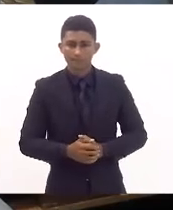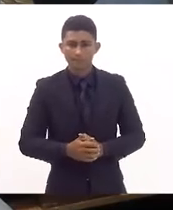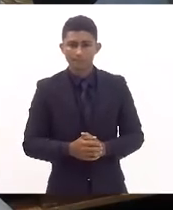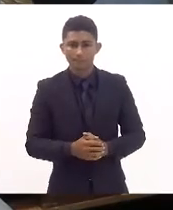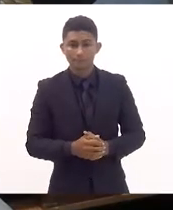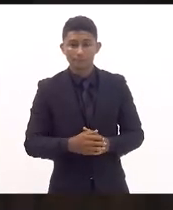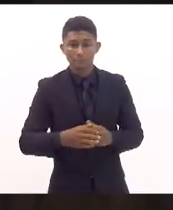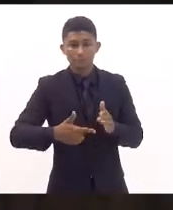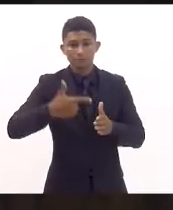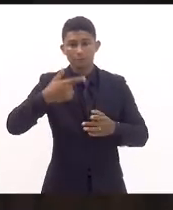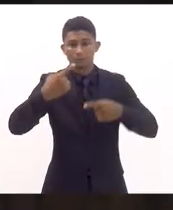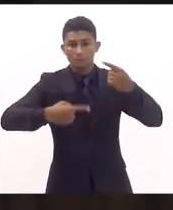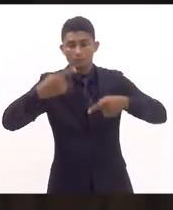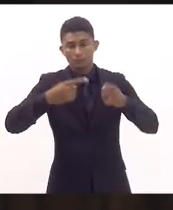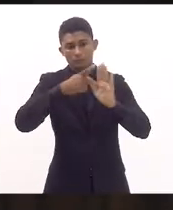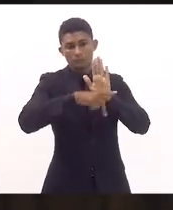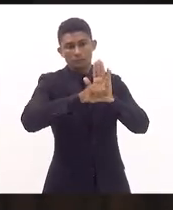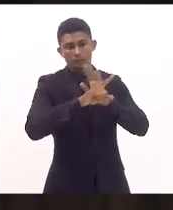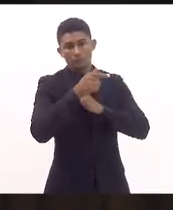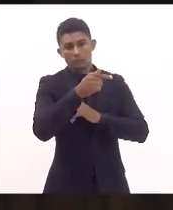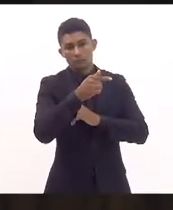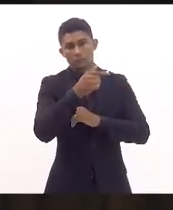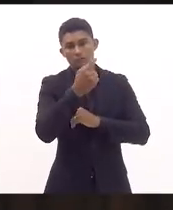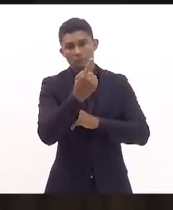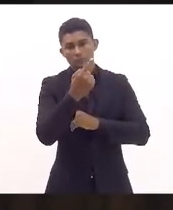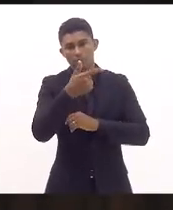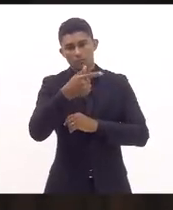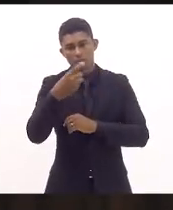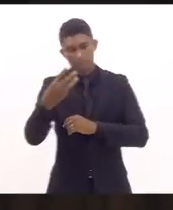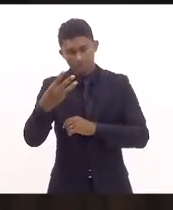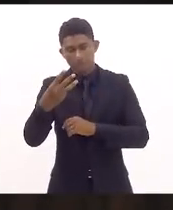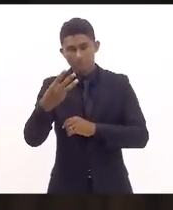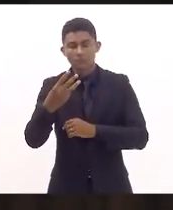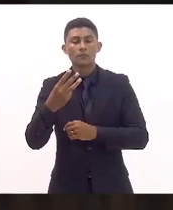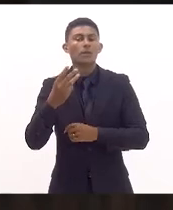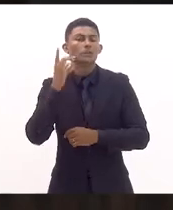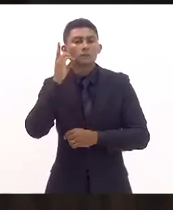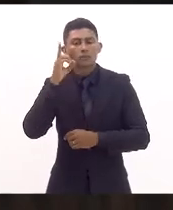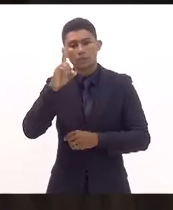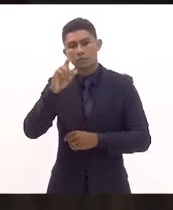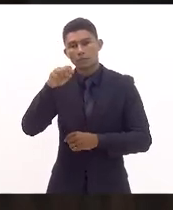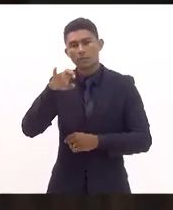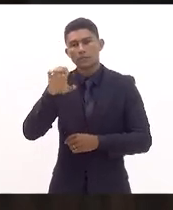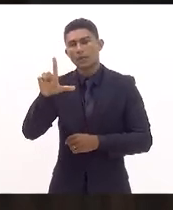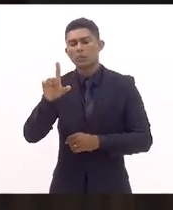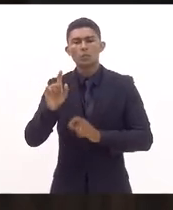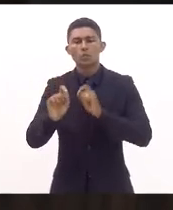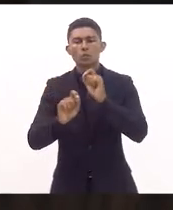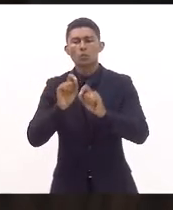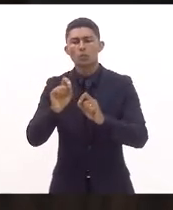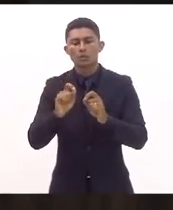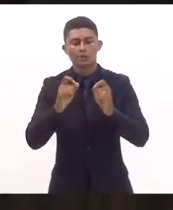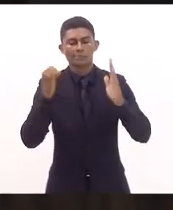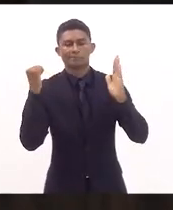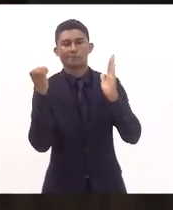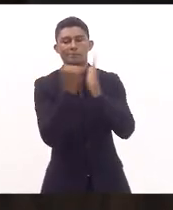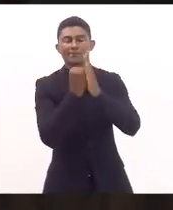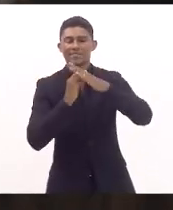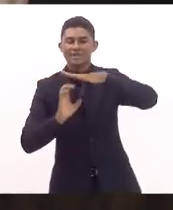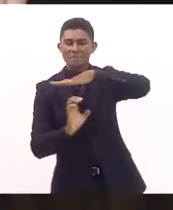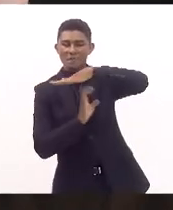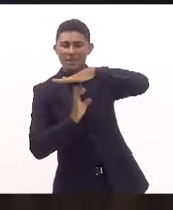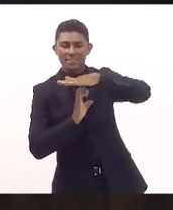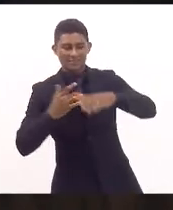Em segunda discussão, projeto de lei 713/2019, de autoria do deputado Daniel Librelon, que institui o selo Empresa Amiga da